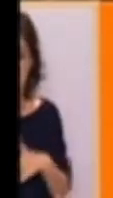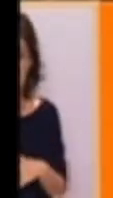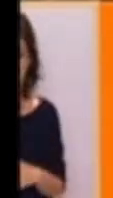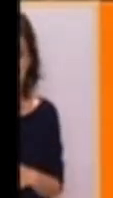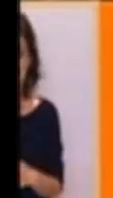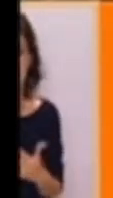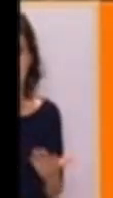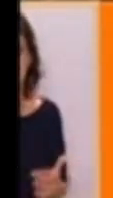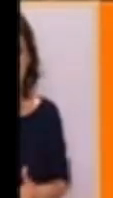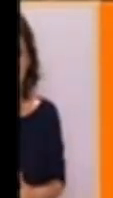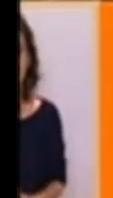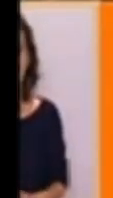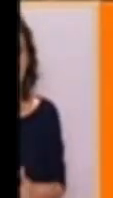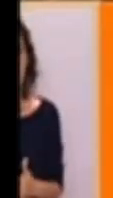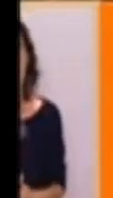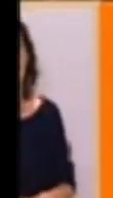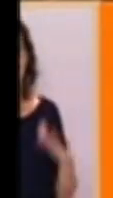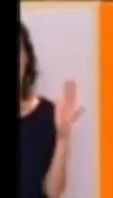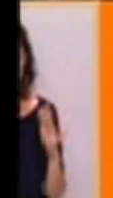entre os melhores.